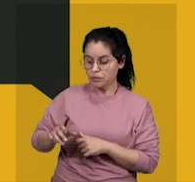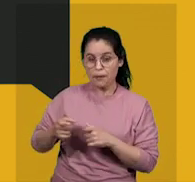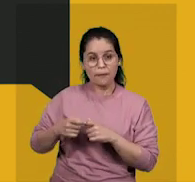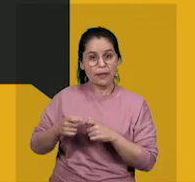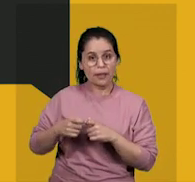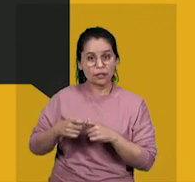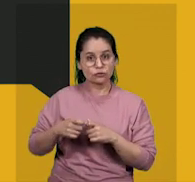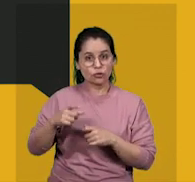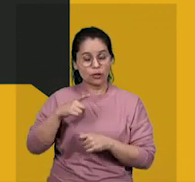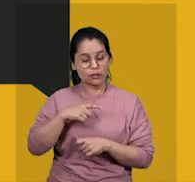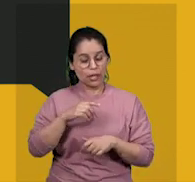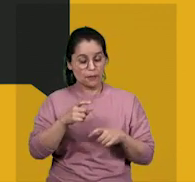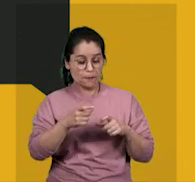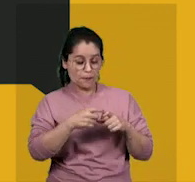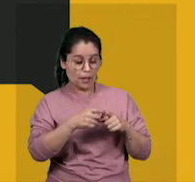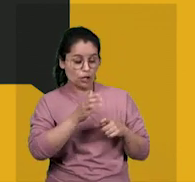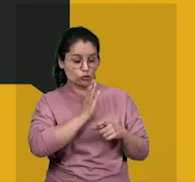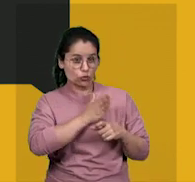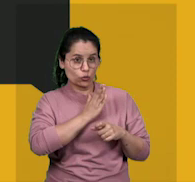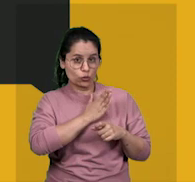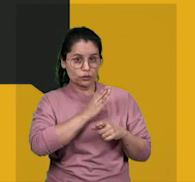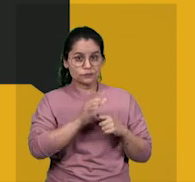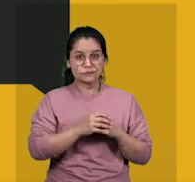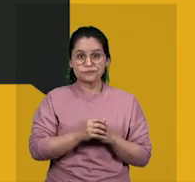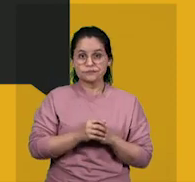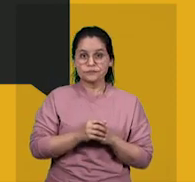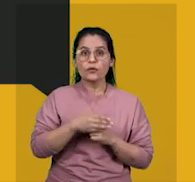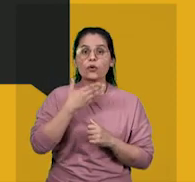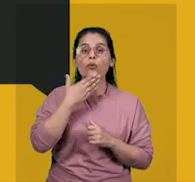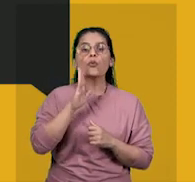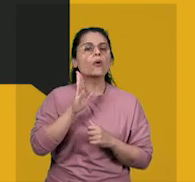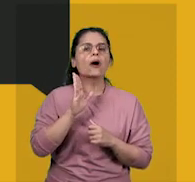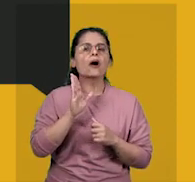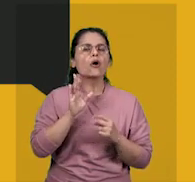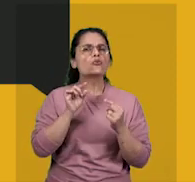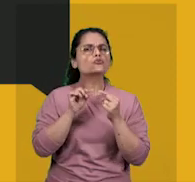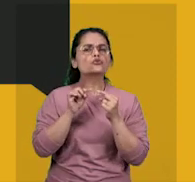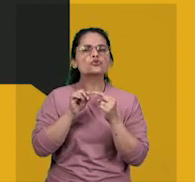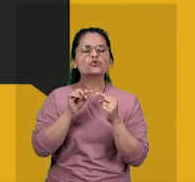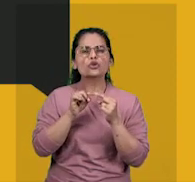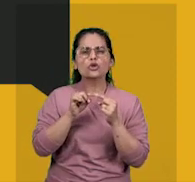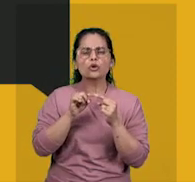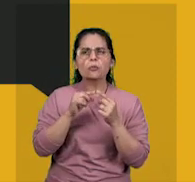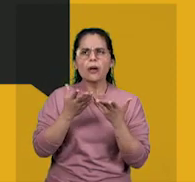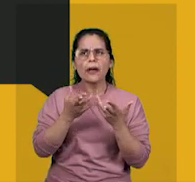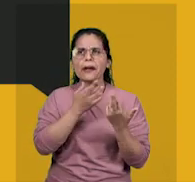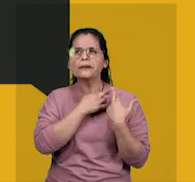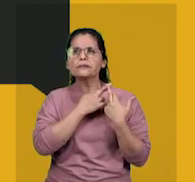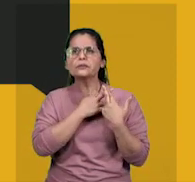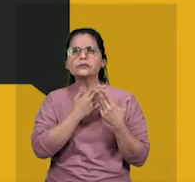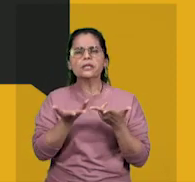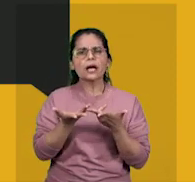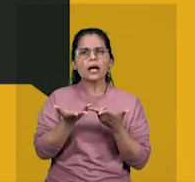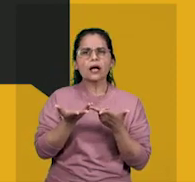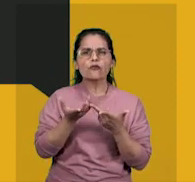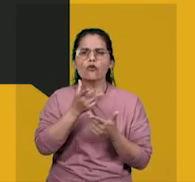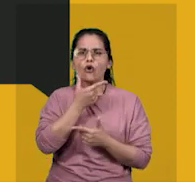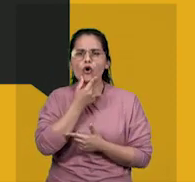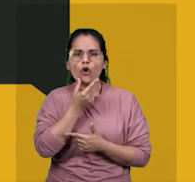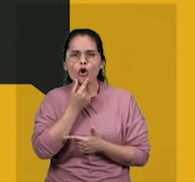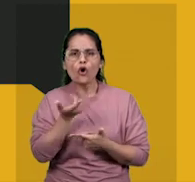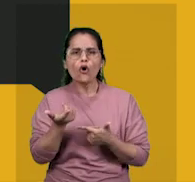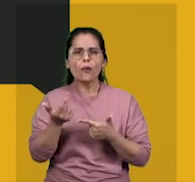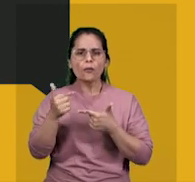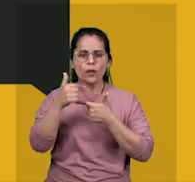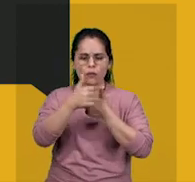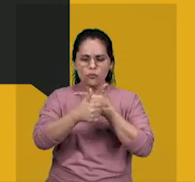o cardiologista vai cuidar do coração. Qual especialidade médica cuida do sistema reprodutor masculino?